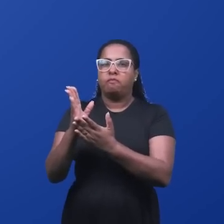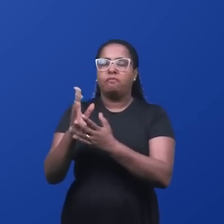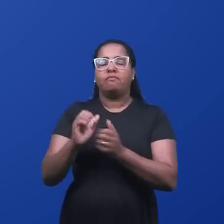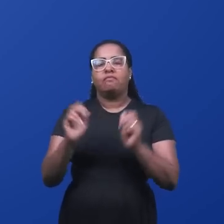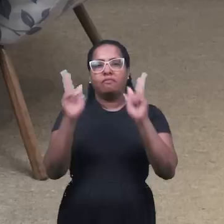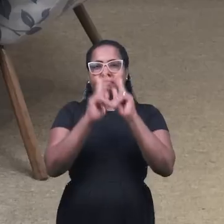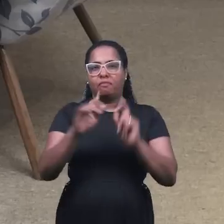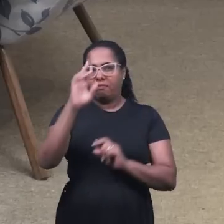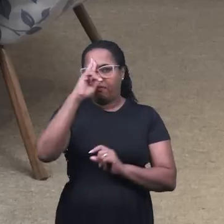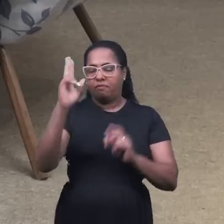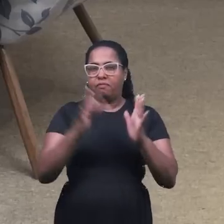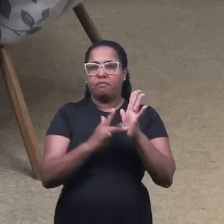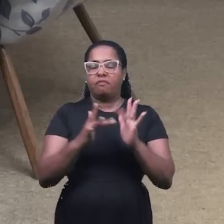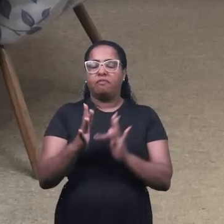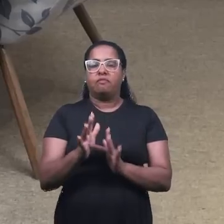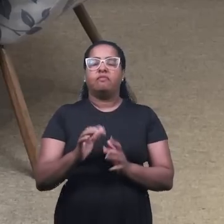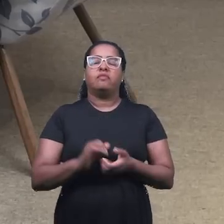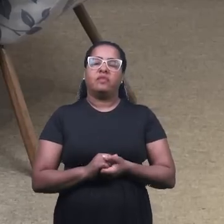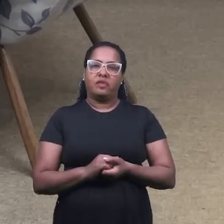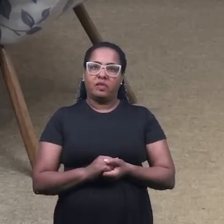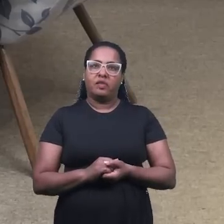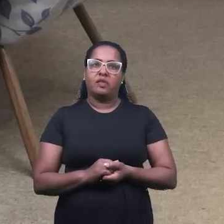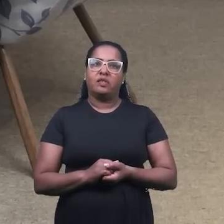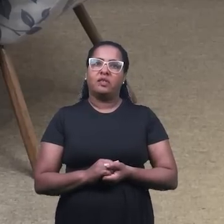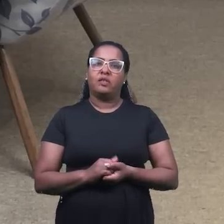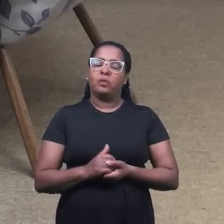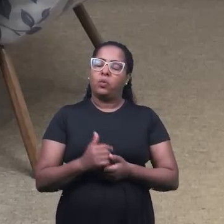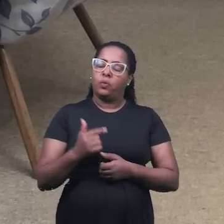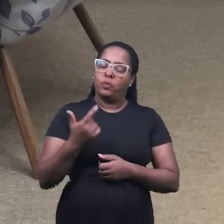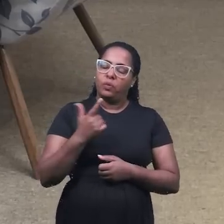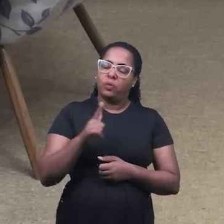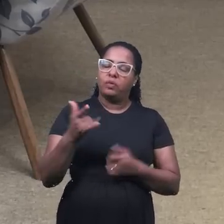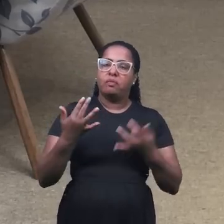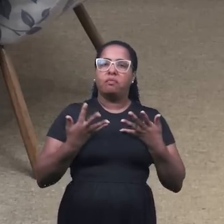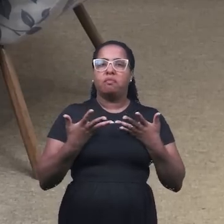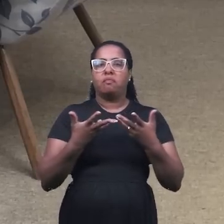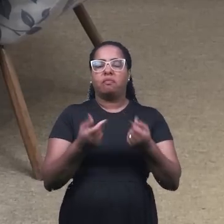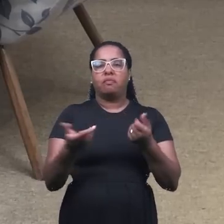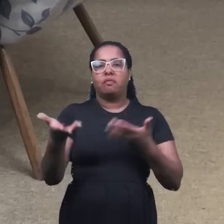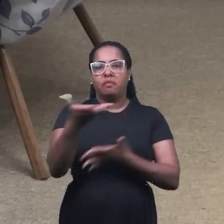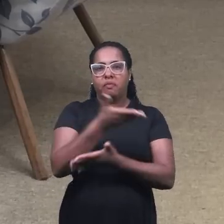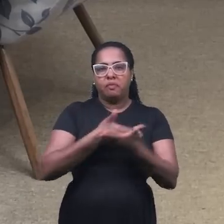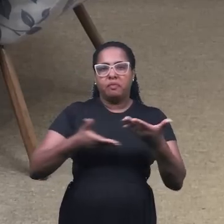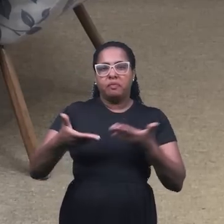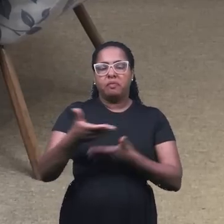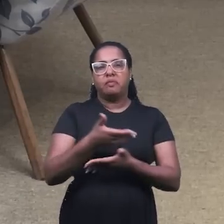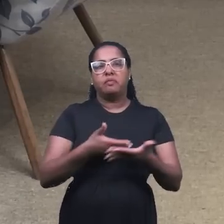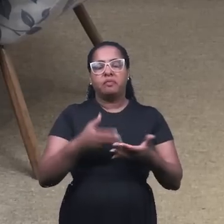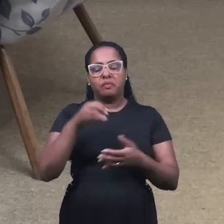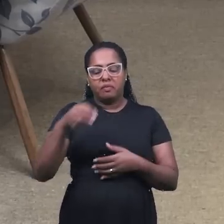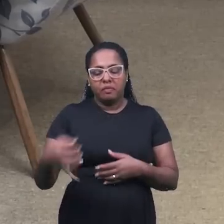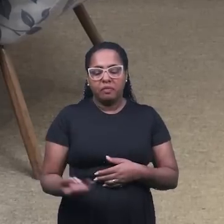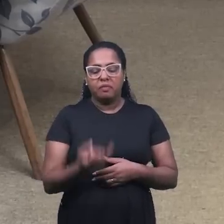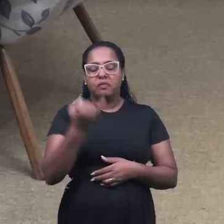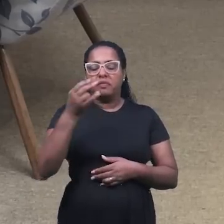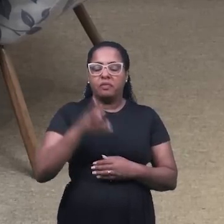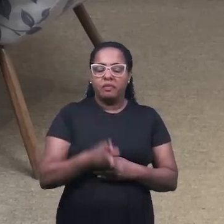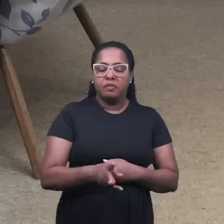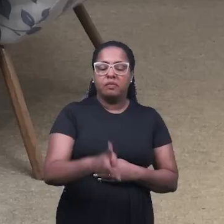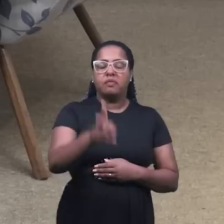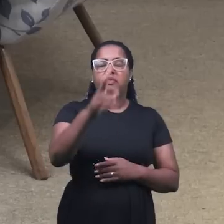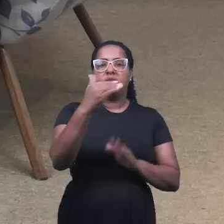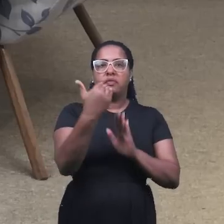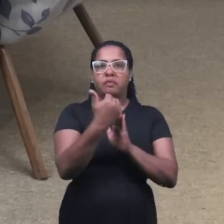Senhor Jesus. Muito bem, meus irmãos, mais uma excelente participação e nós vamos até aproveitar e dar